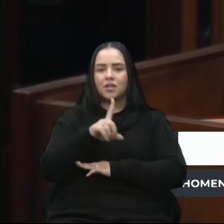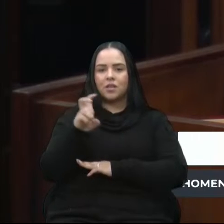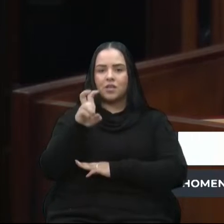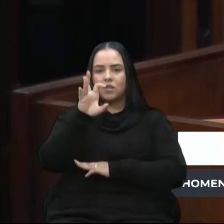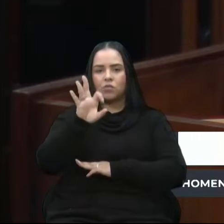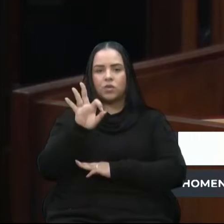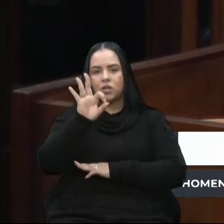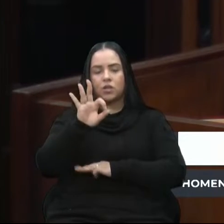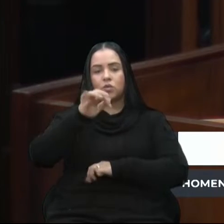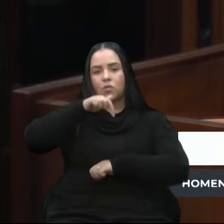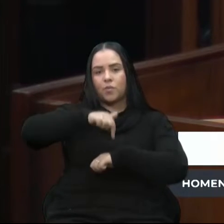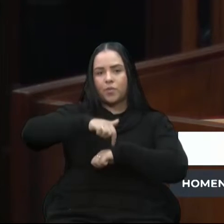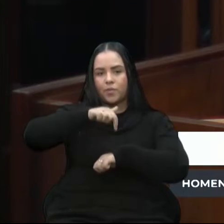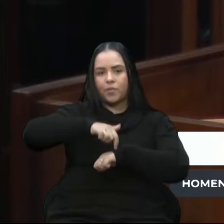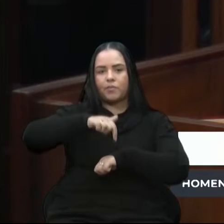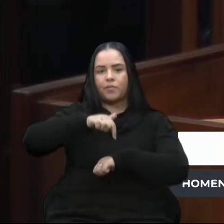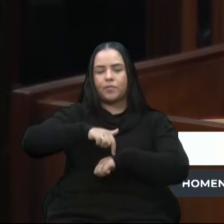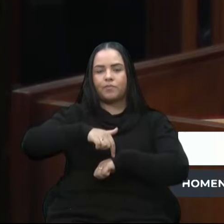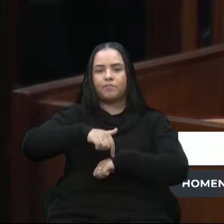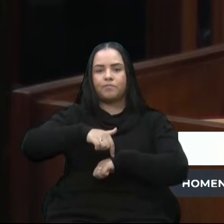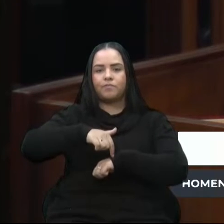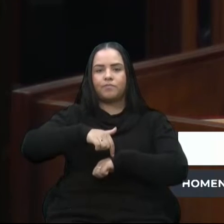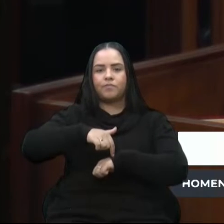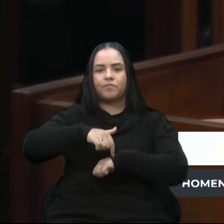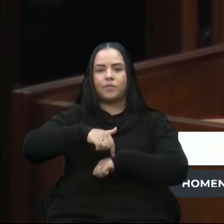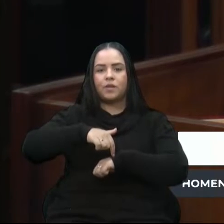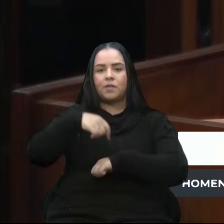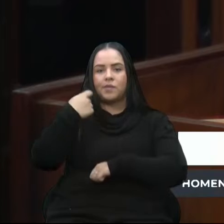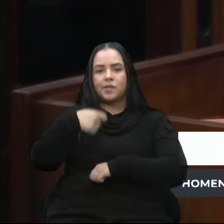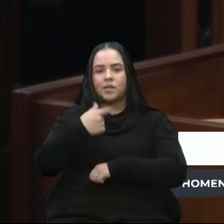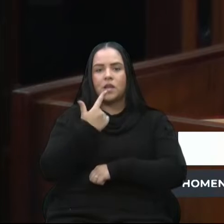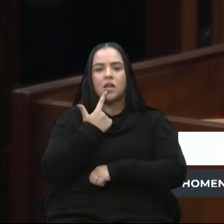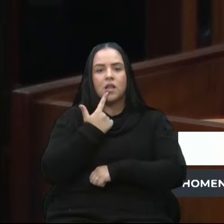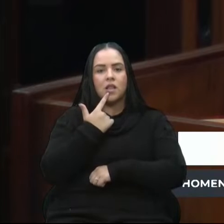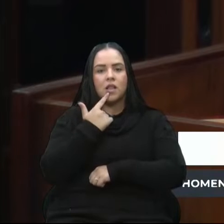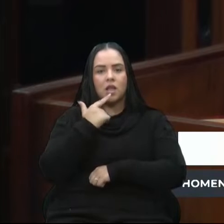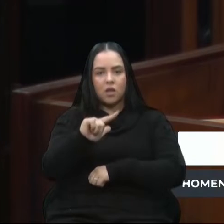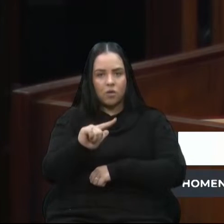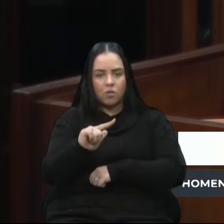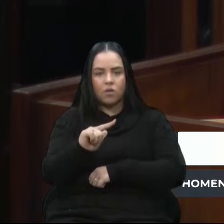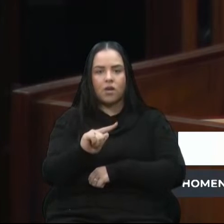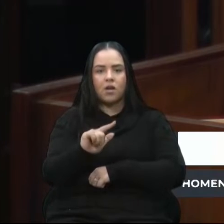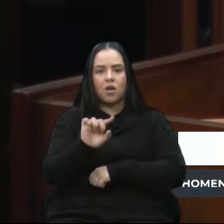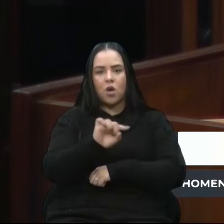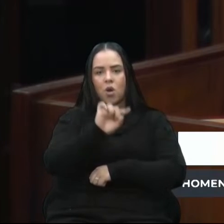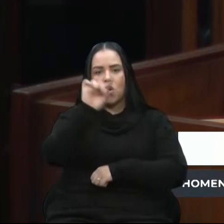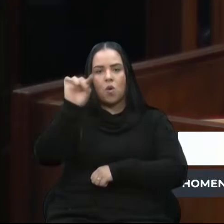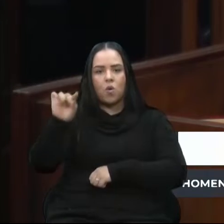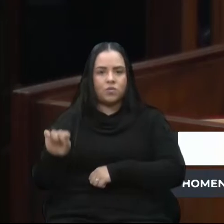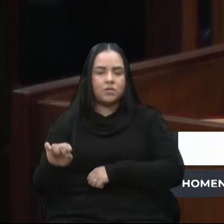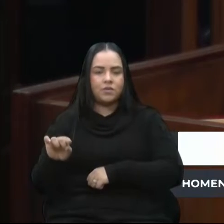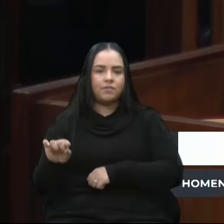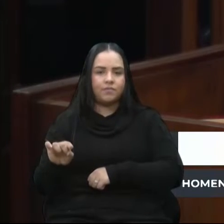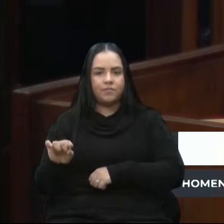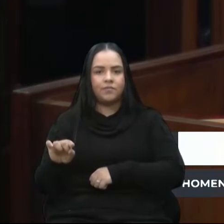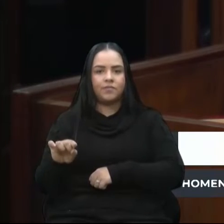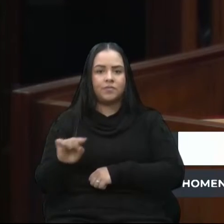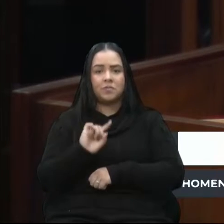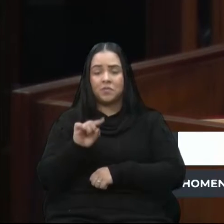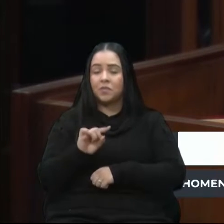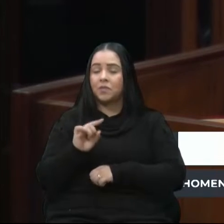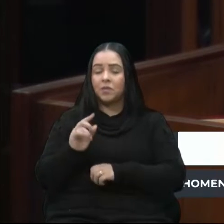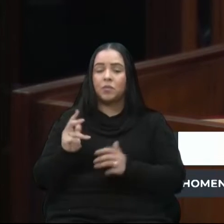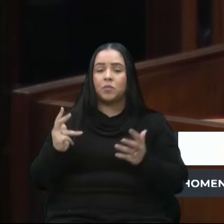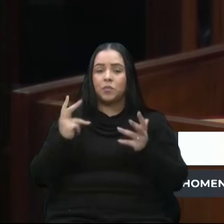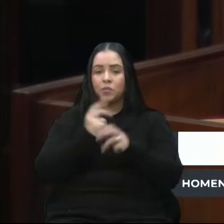dos componentes curriculares seja ministrado na língua adicional. Então, é um belo